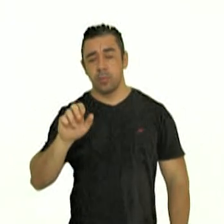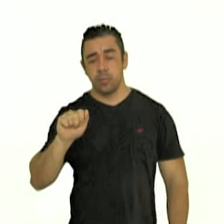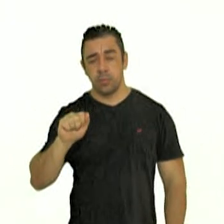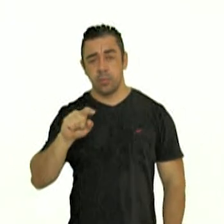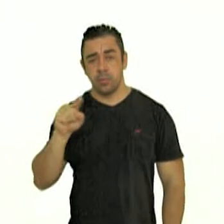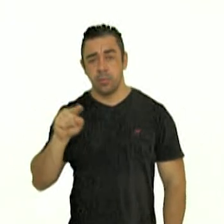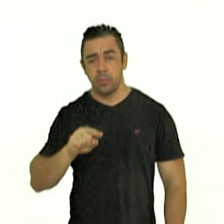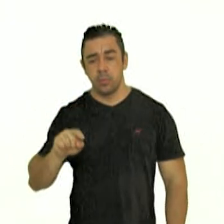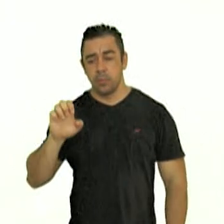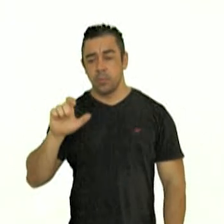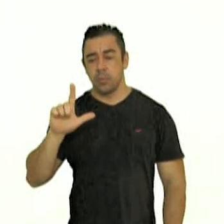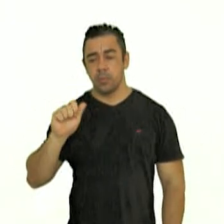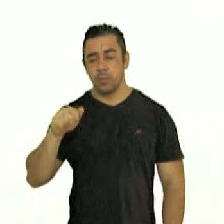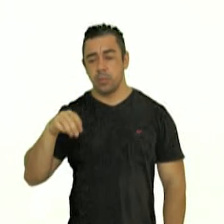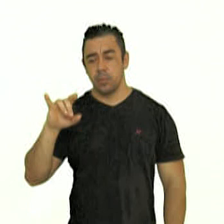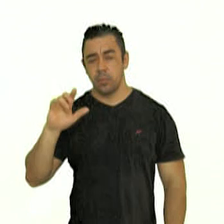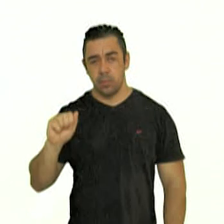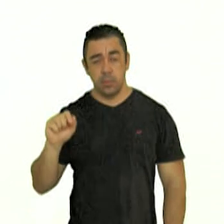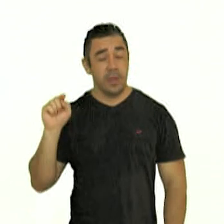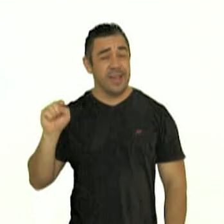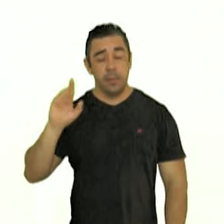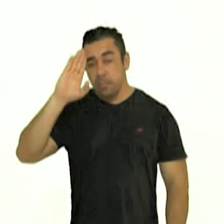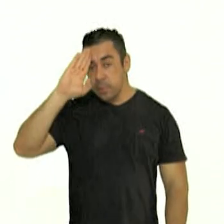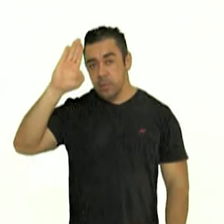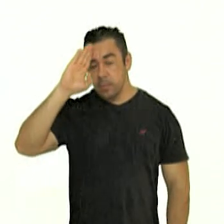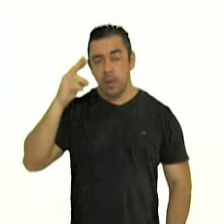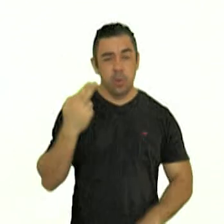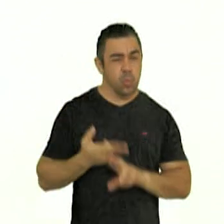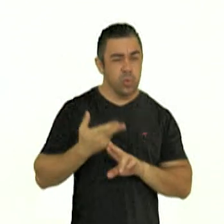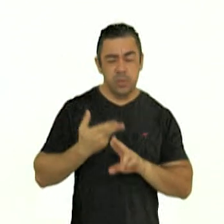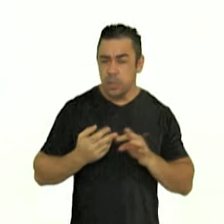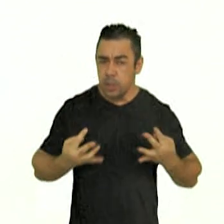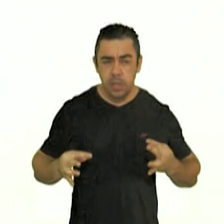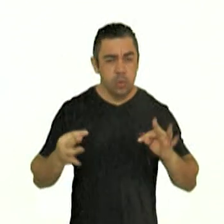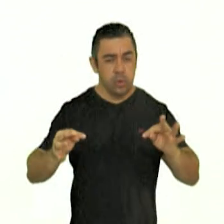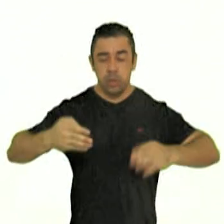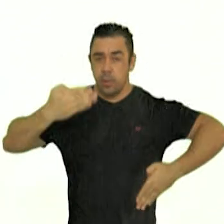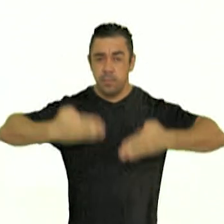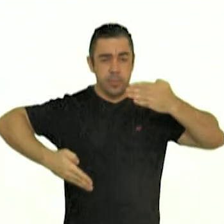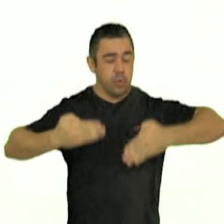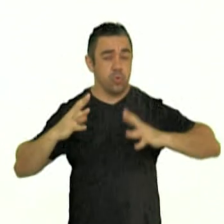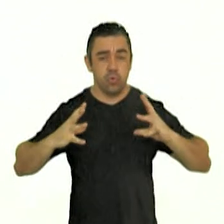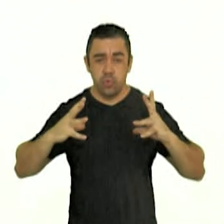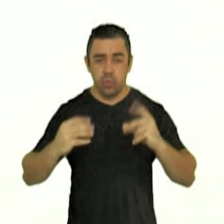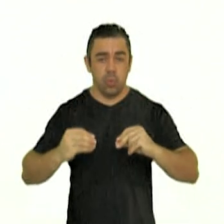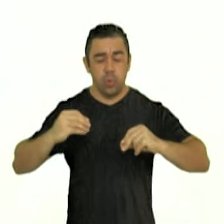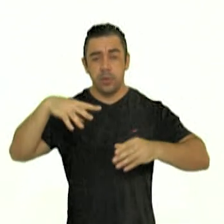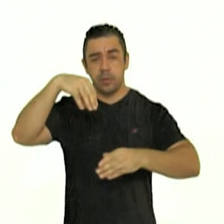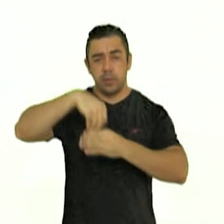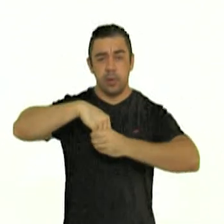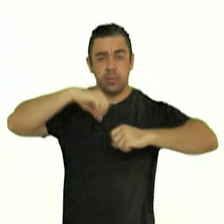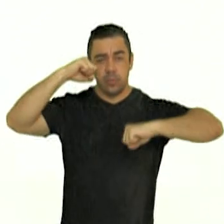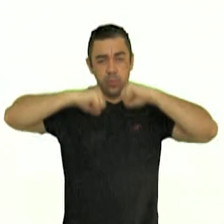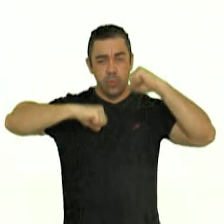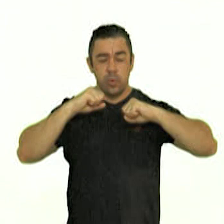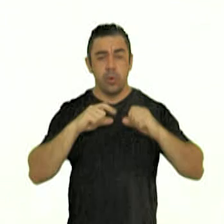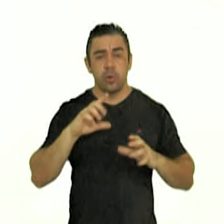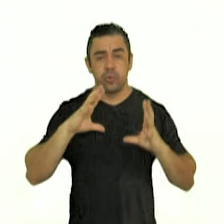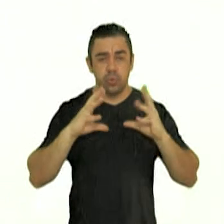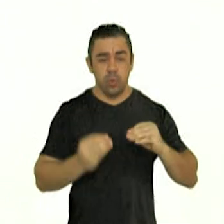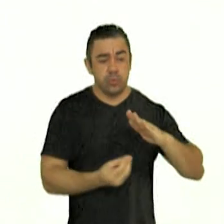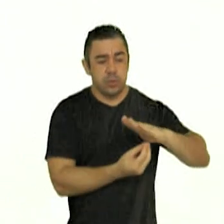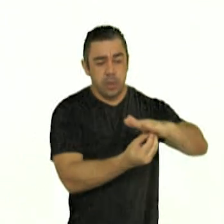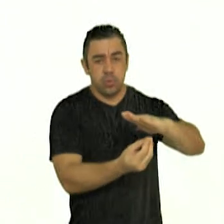mecanizada. Principal característica, mecanização, uso de alta tecnologia em toda a atividade industrial ou em todos os setores da